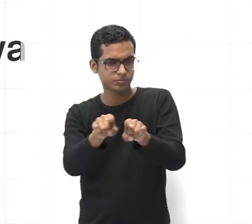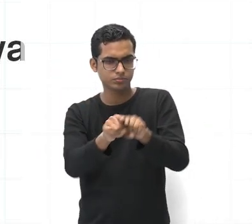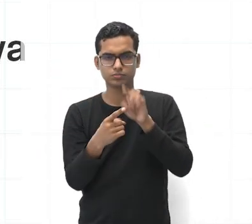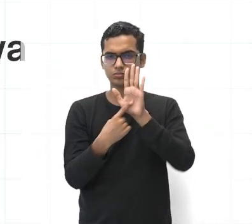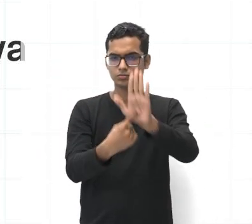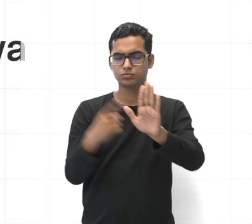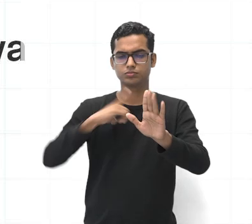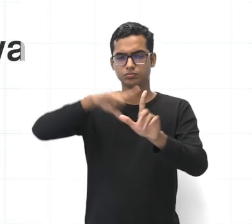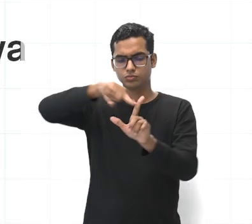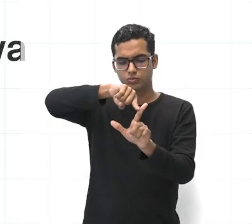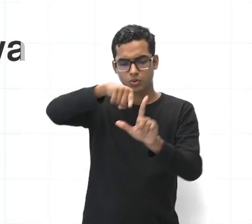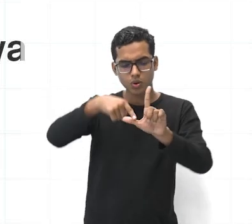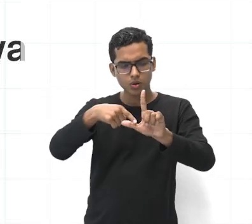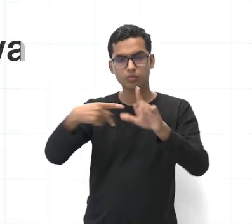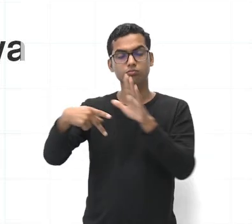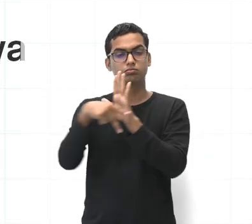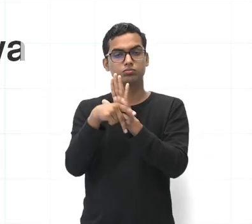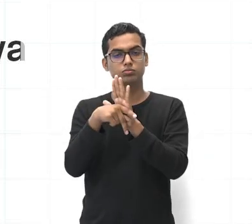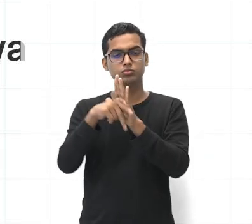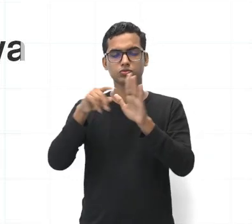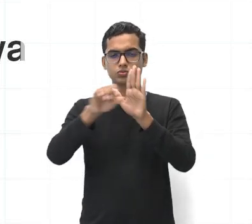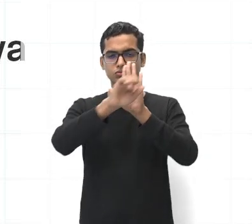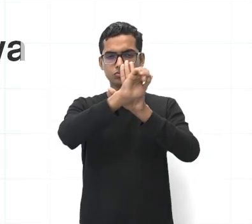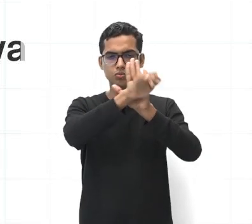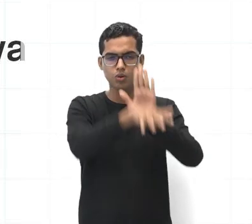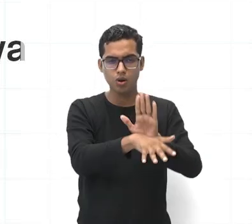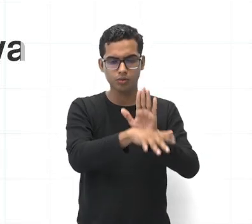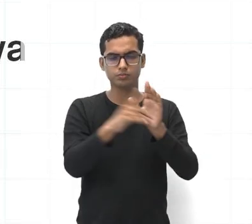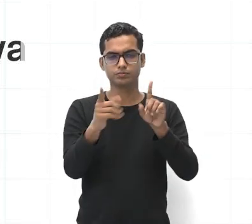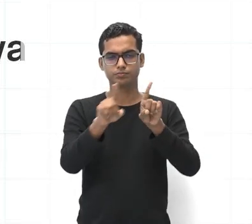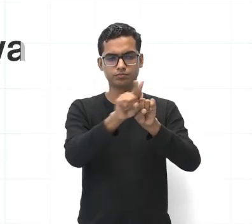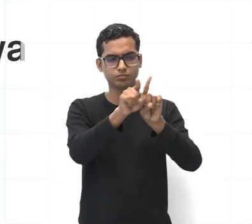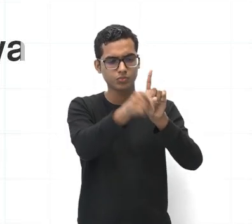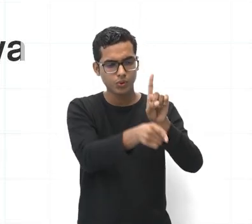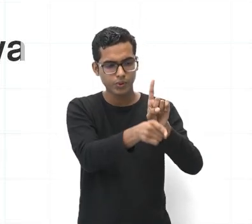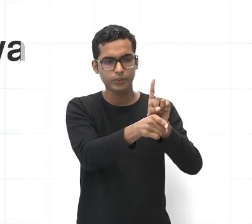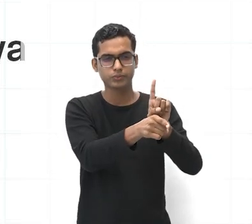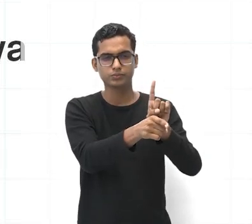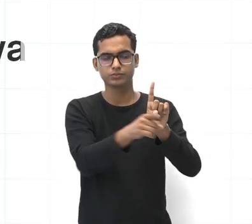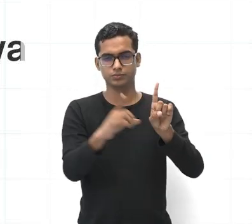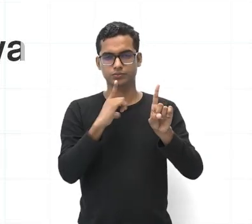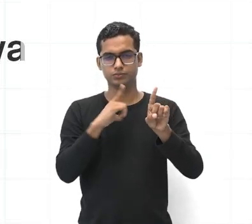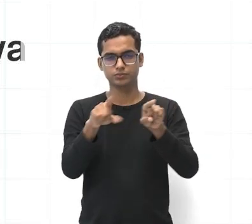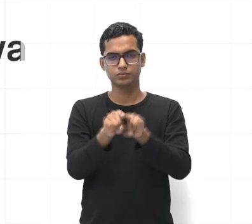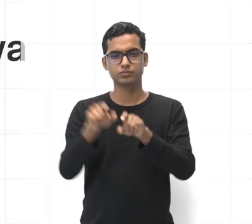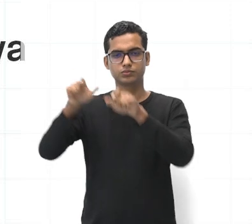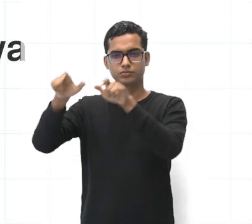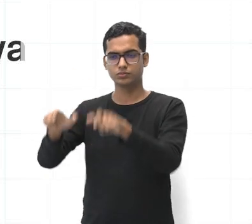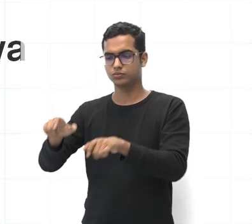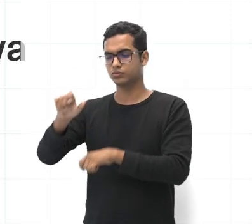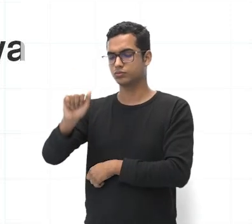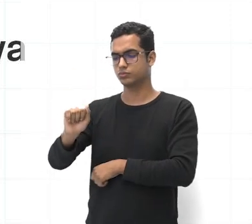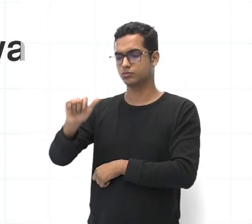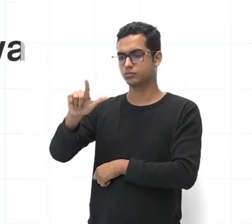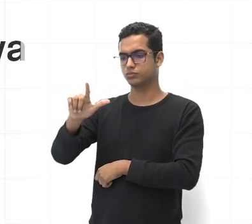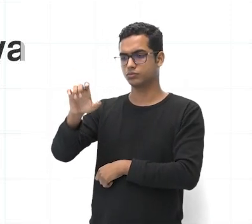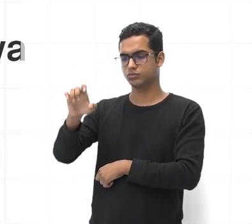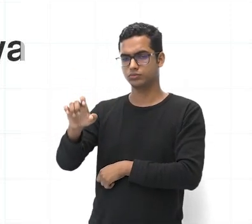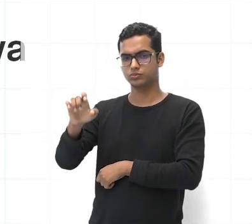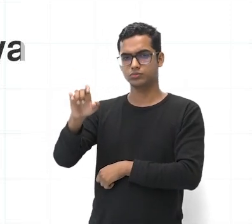um ângulo de sombra, certo? As cidades foram em Alexandria e em